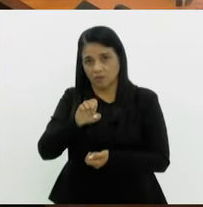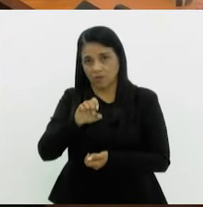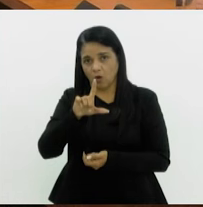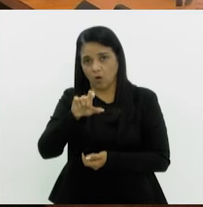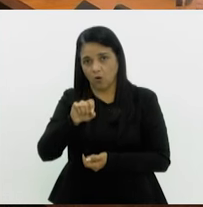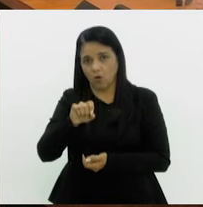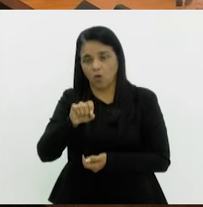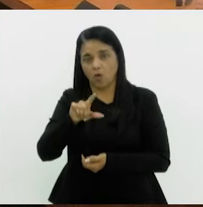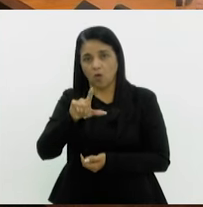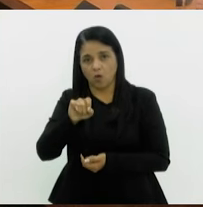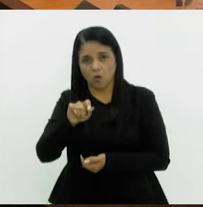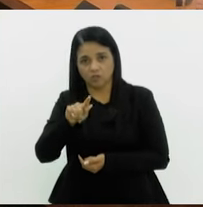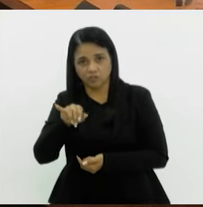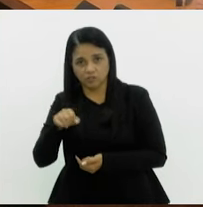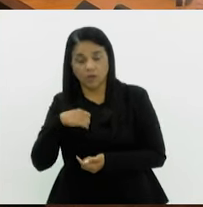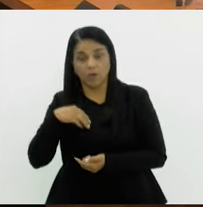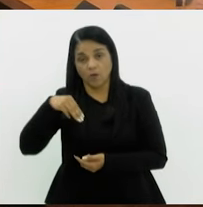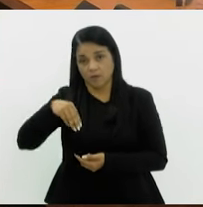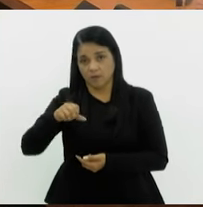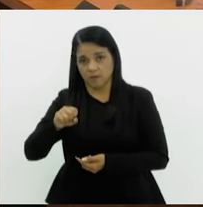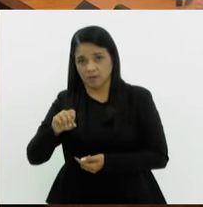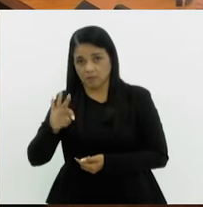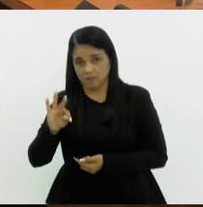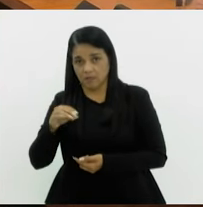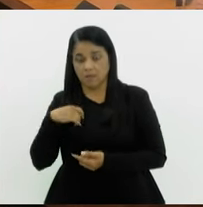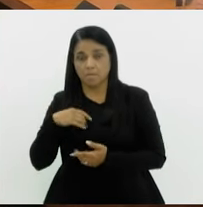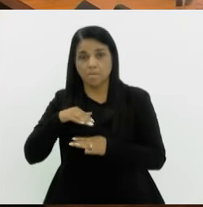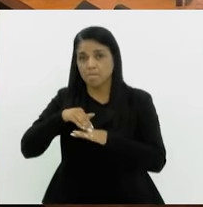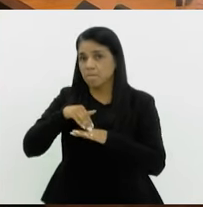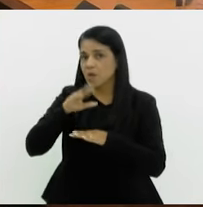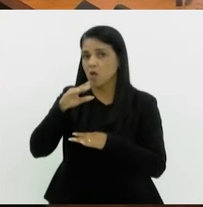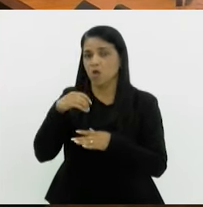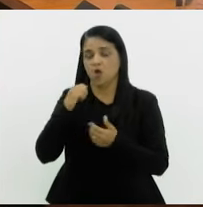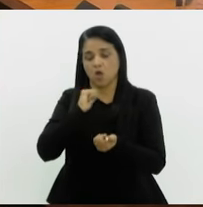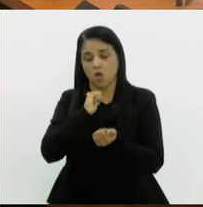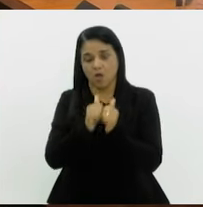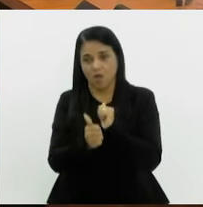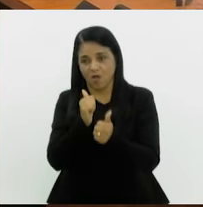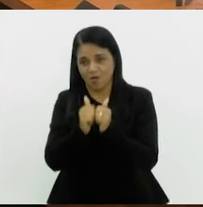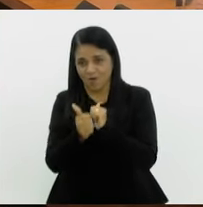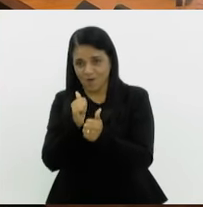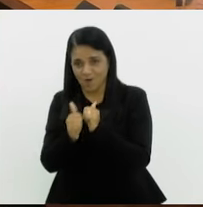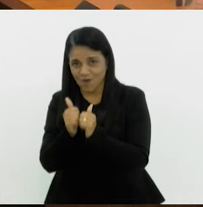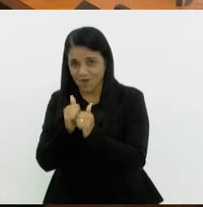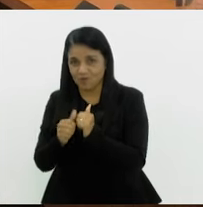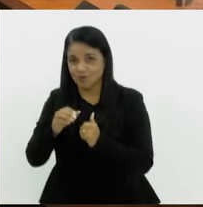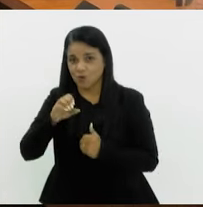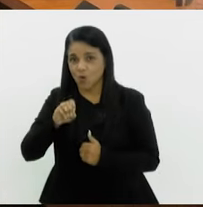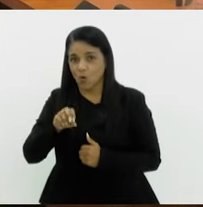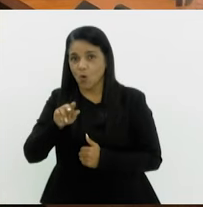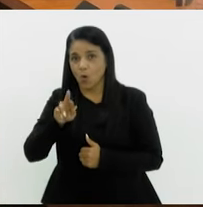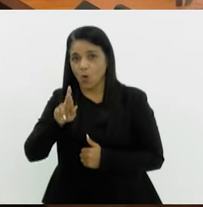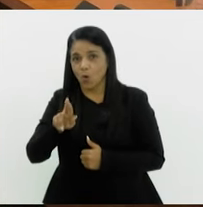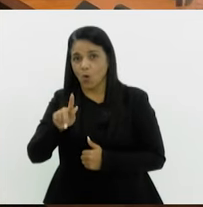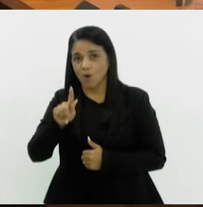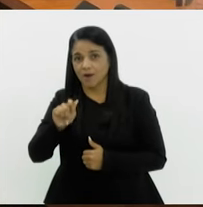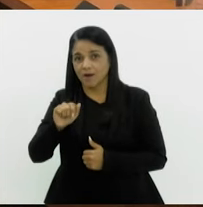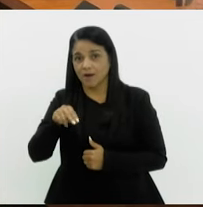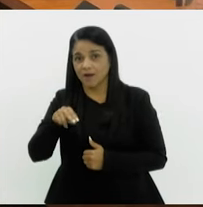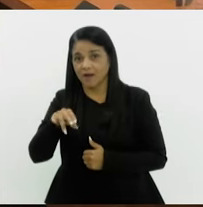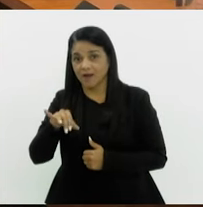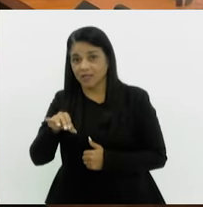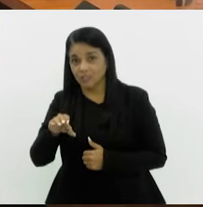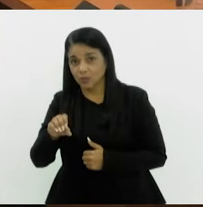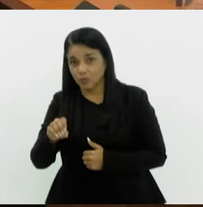é considerado o maior produtor de arroz orgânico da América Latina. Não de produção de arroz, de produção de